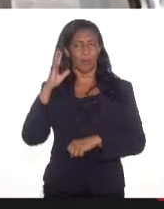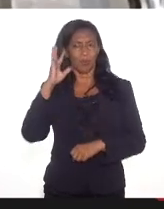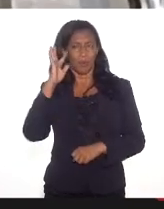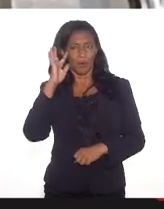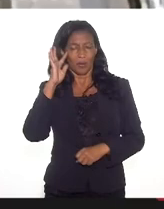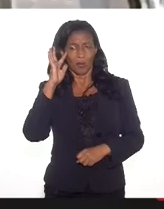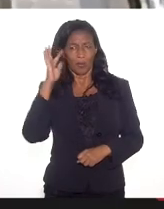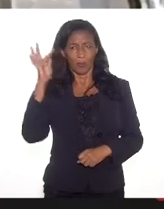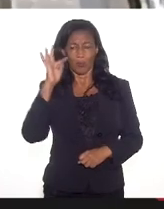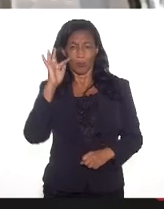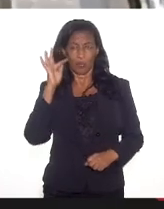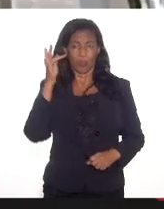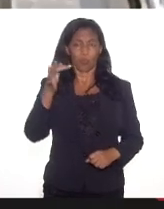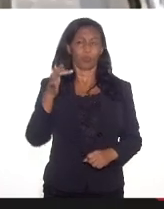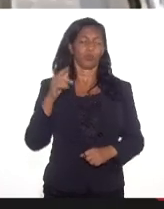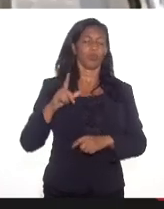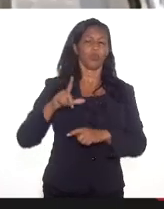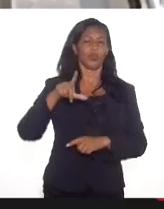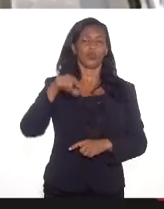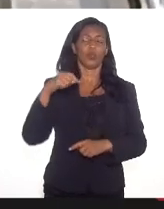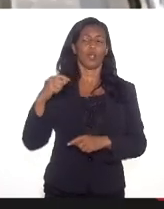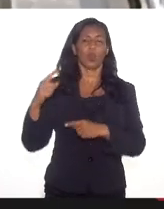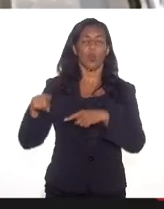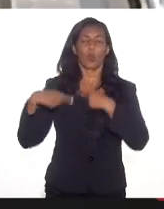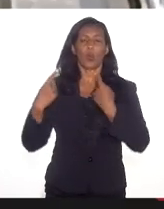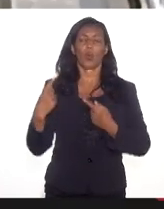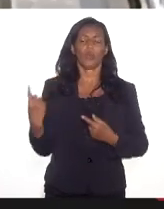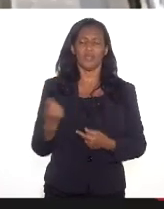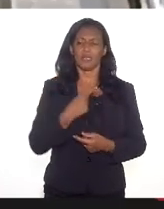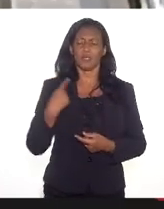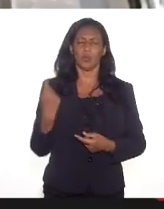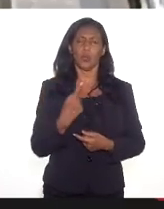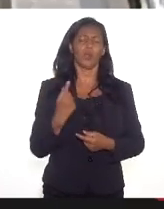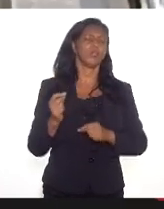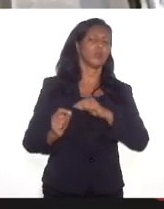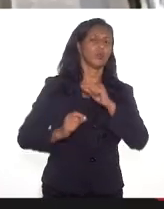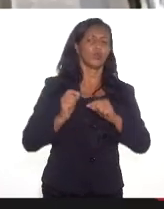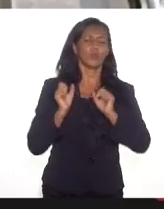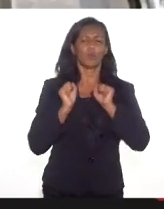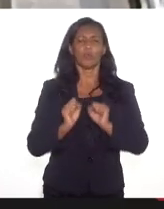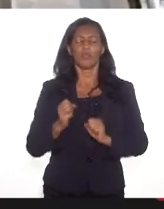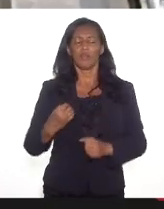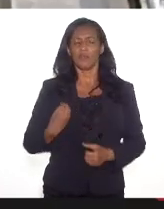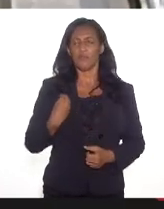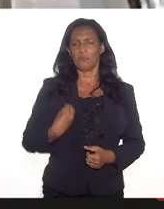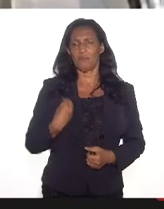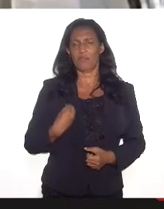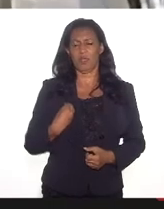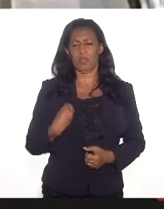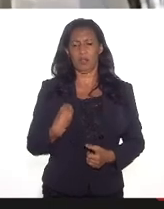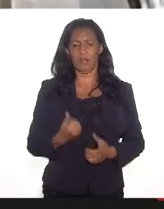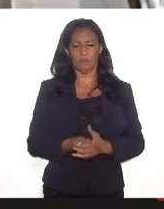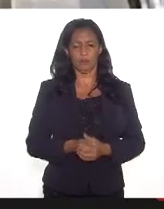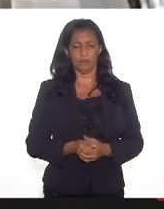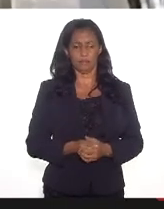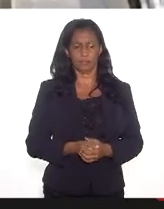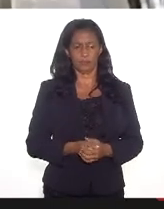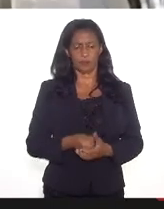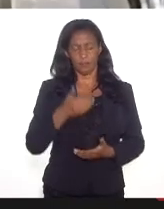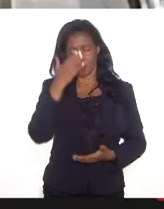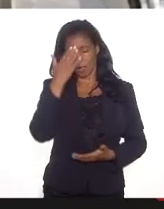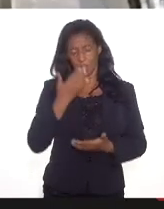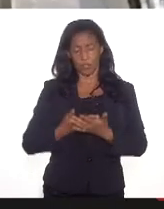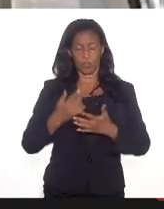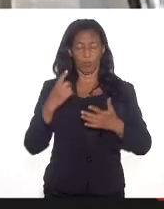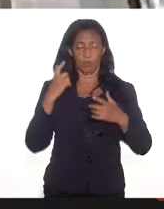da escolha contra nós sobre aquilo que podemos fazer das nossas vidas né creio que a nossa